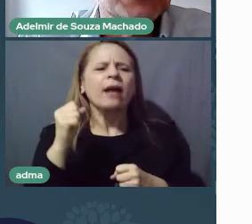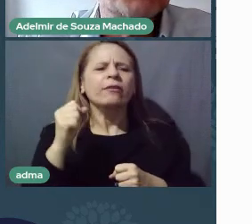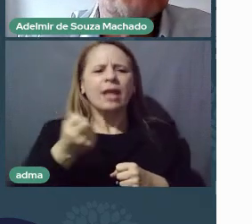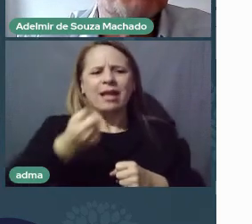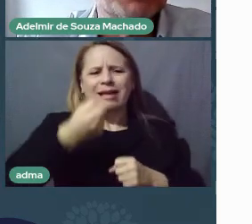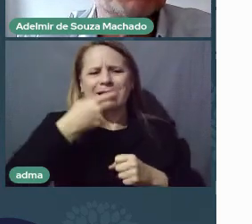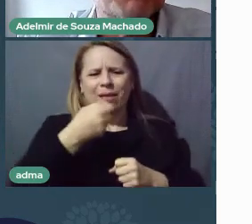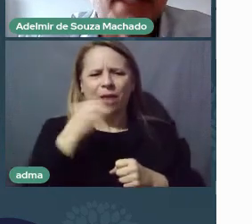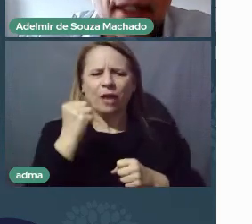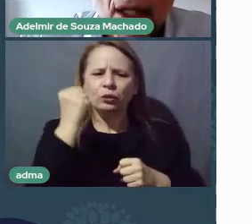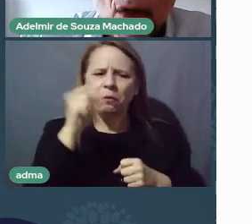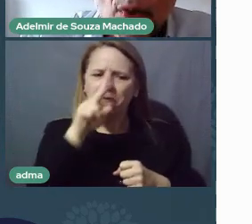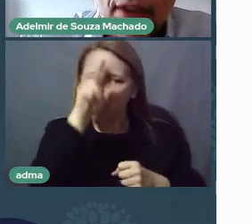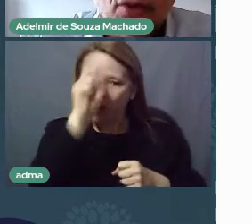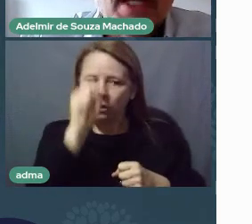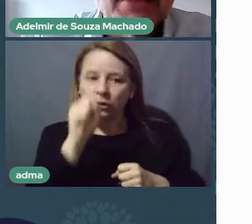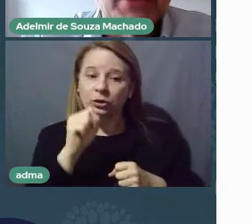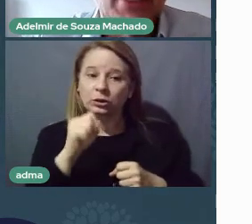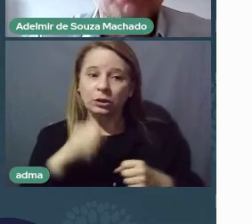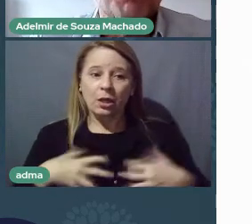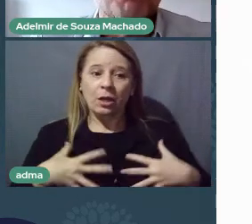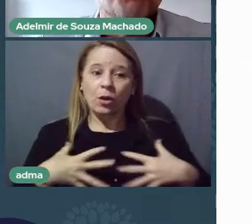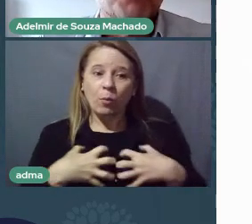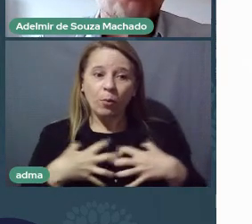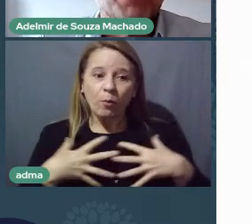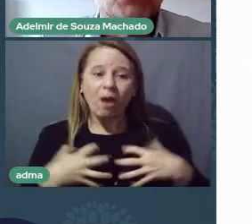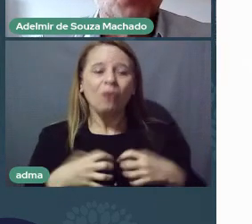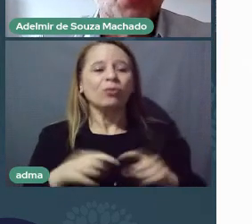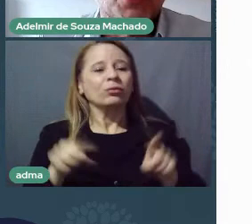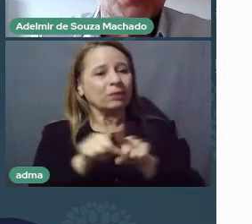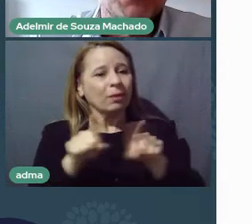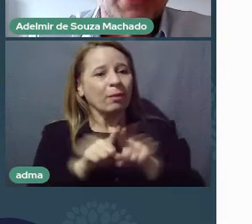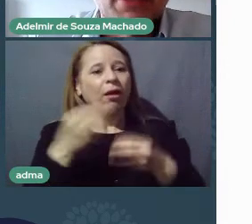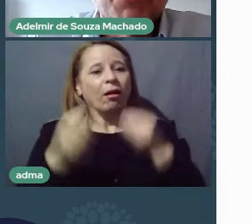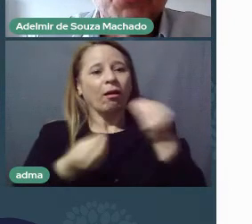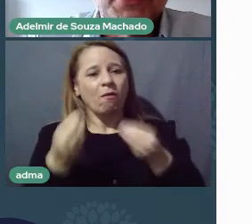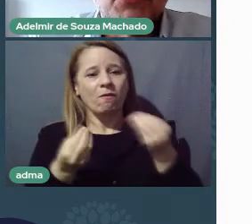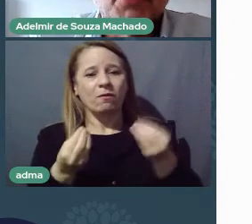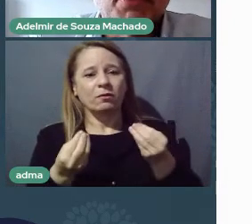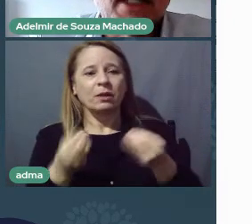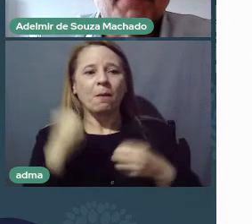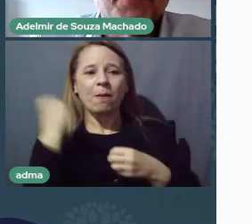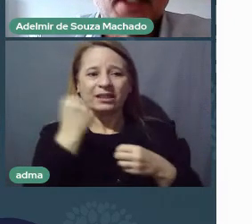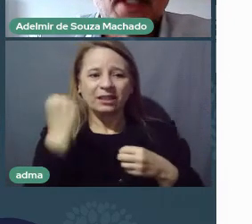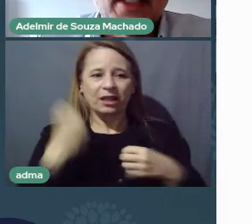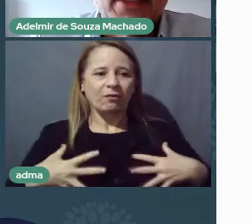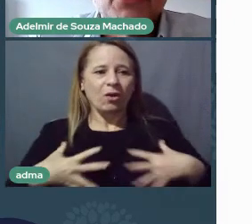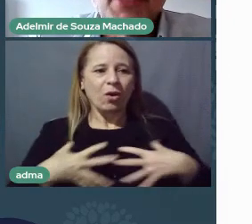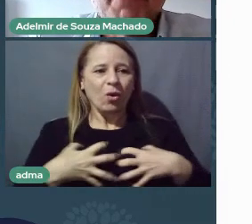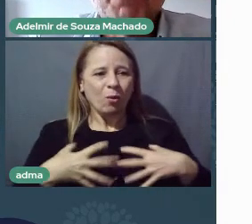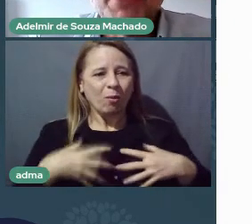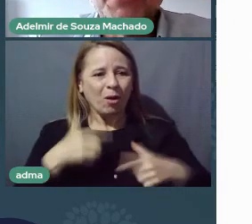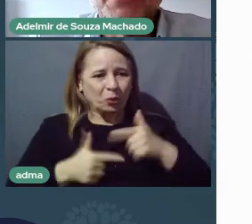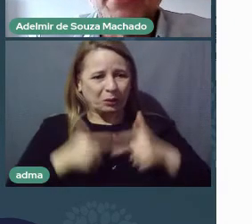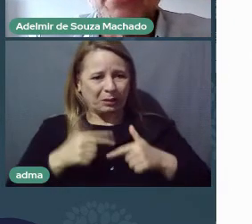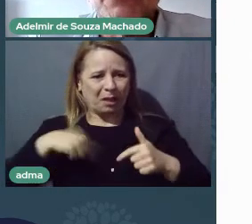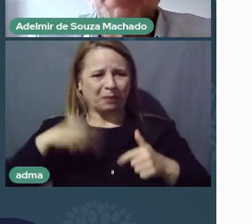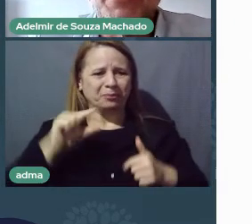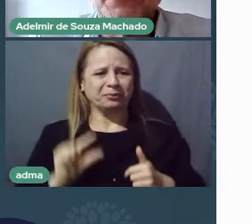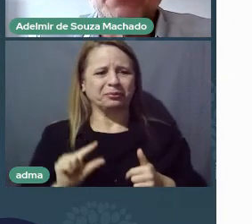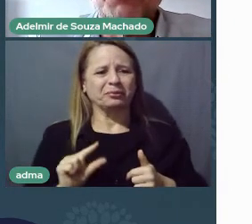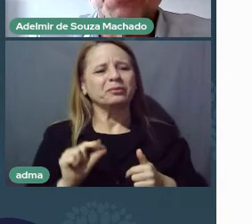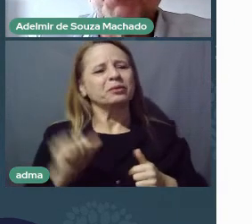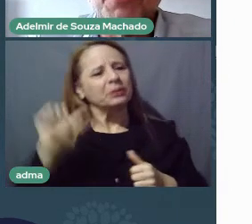a função do pulmão também, quanto mais grave, menor a função do pulmão. Isso depende